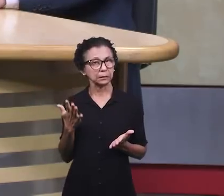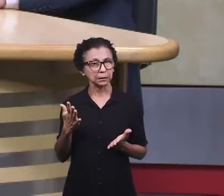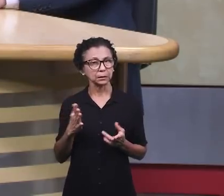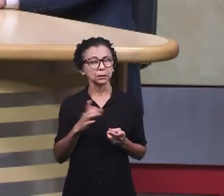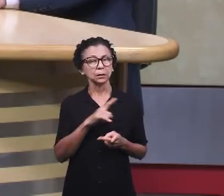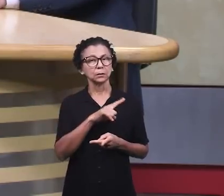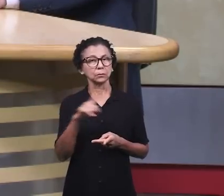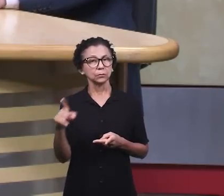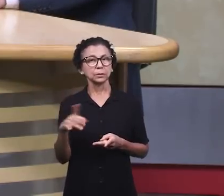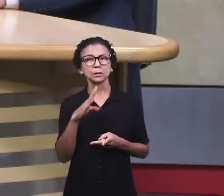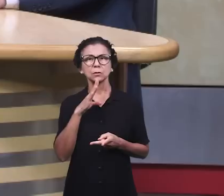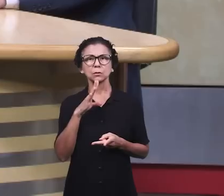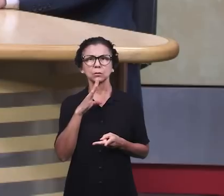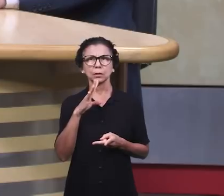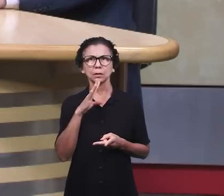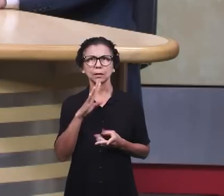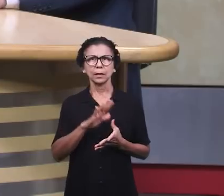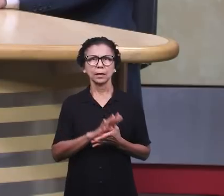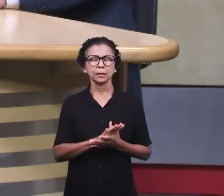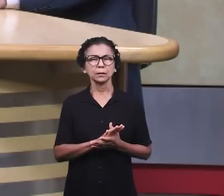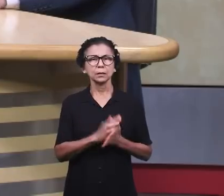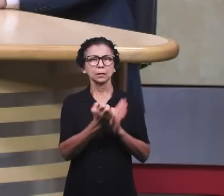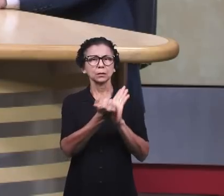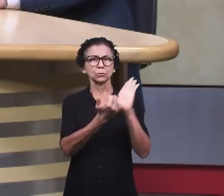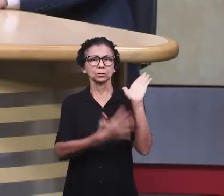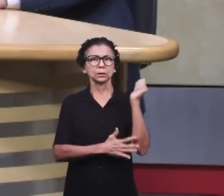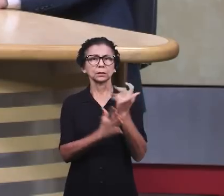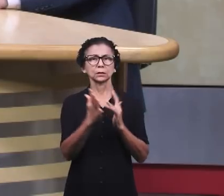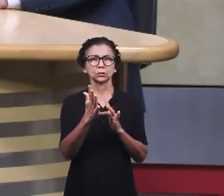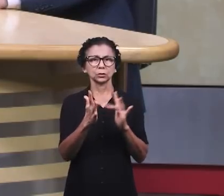conhecem o mistério, não falou mistério, falou do sangue,